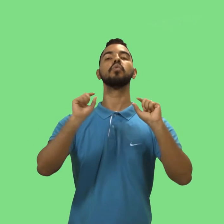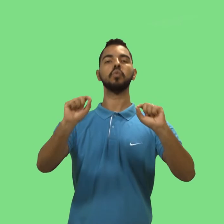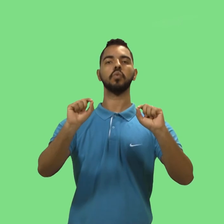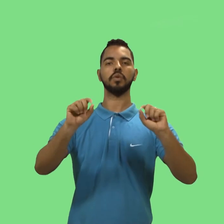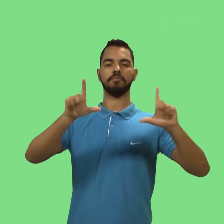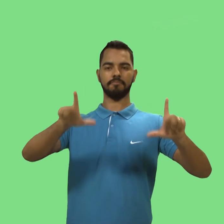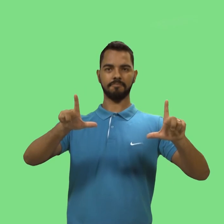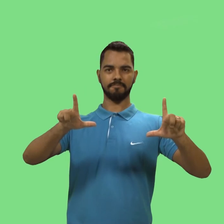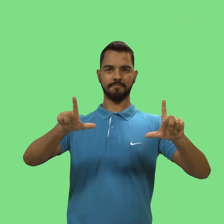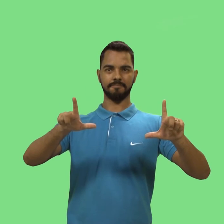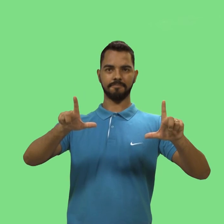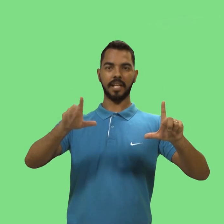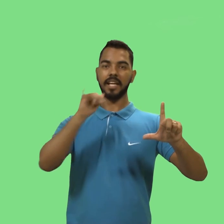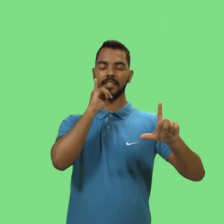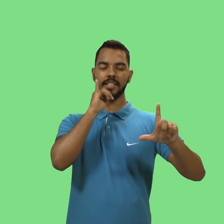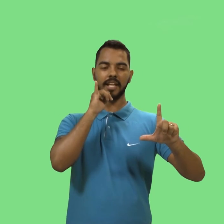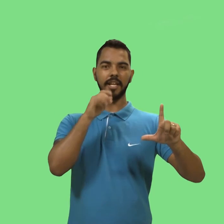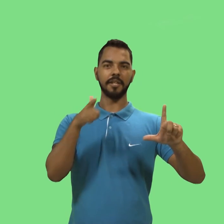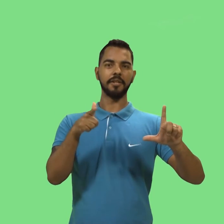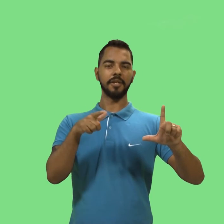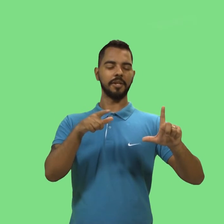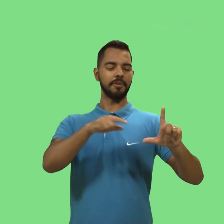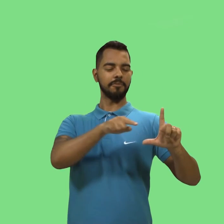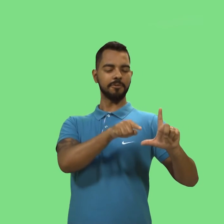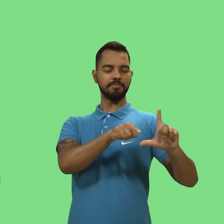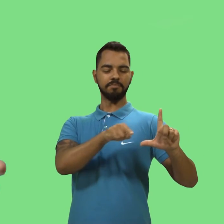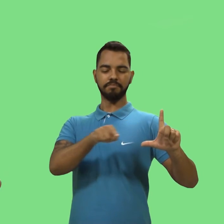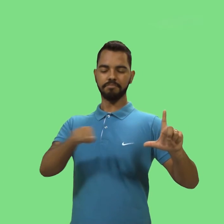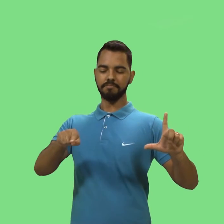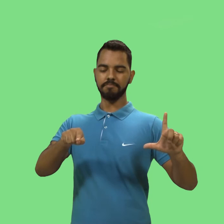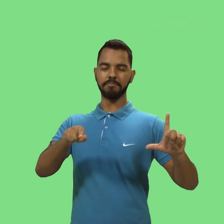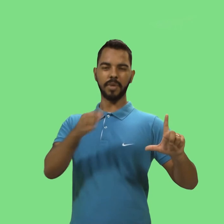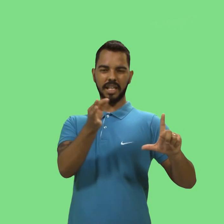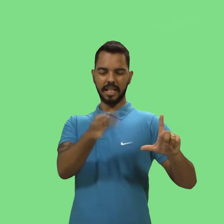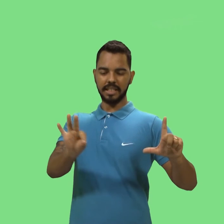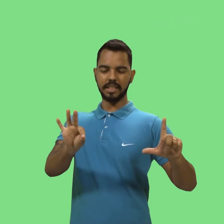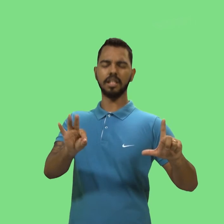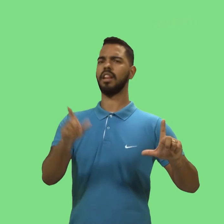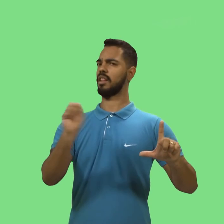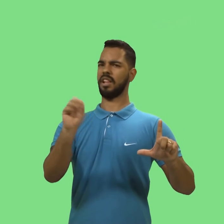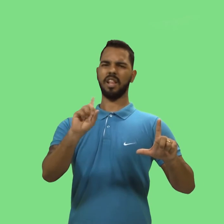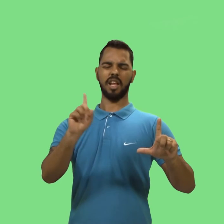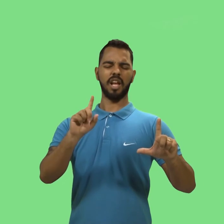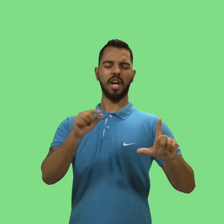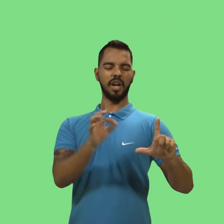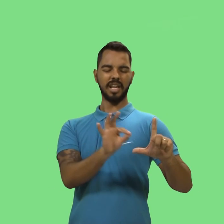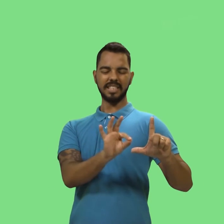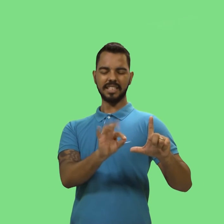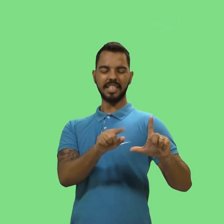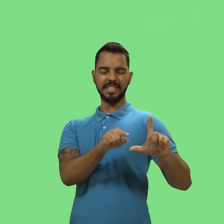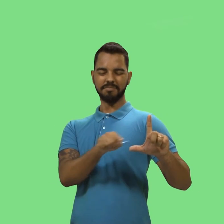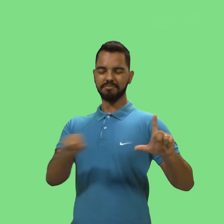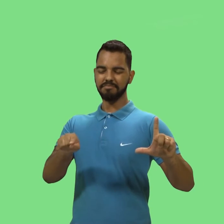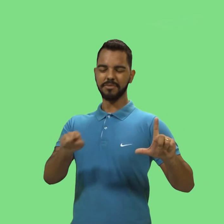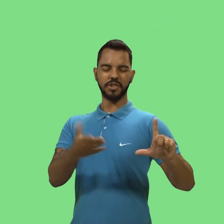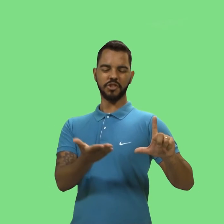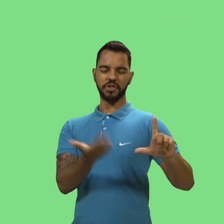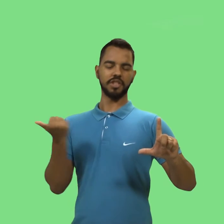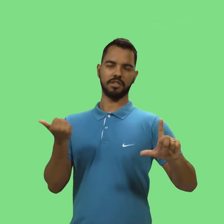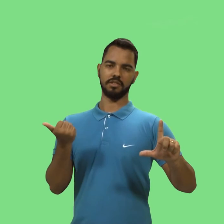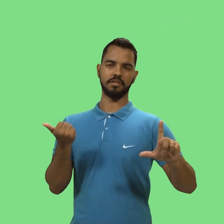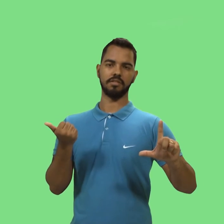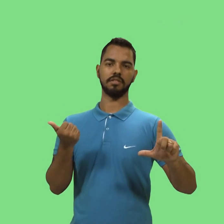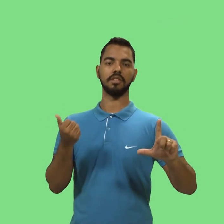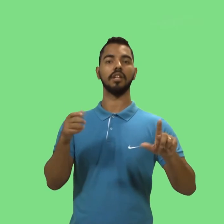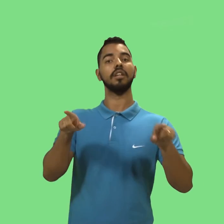à utilizada no restante do texto, sem destaque em negrito ou maiúsculo. Então nós temos também a abreviação